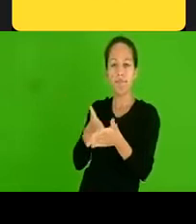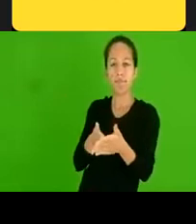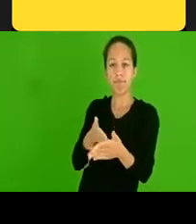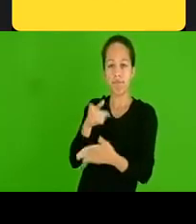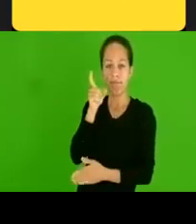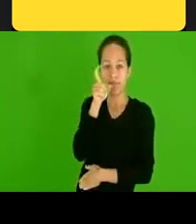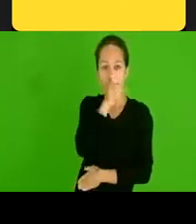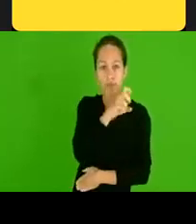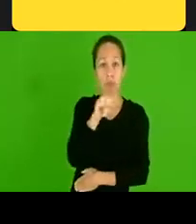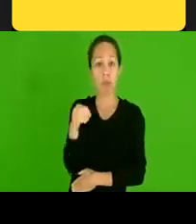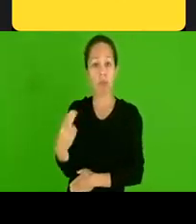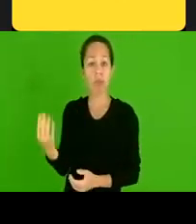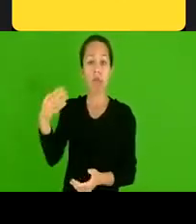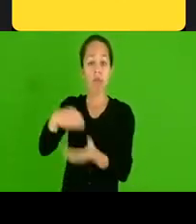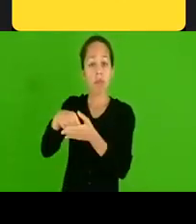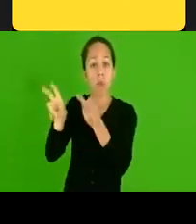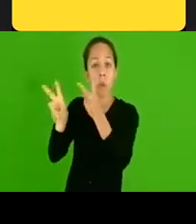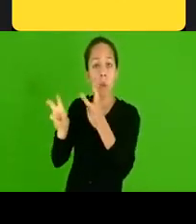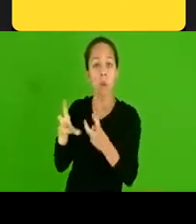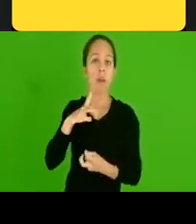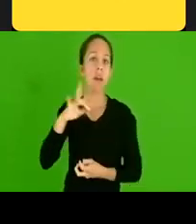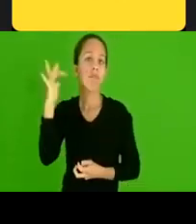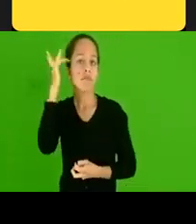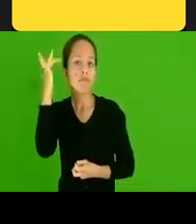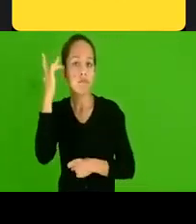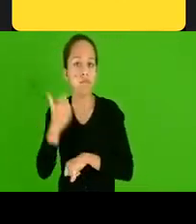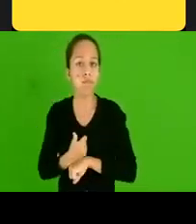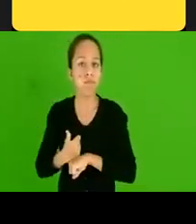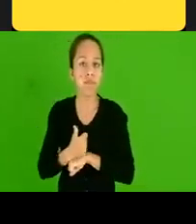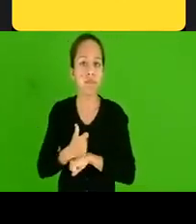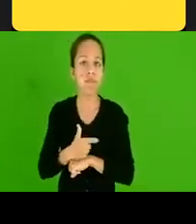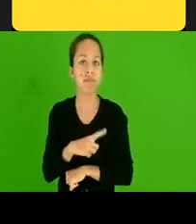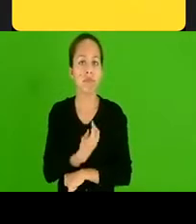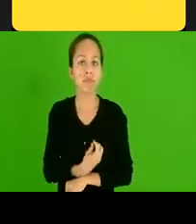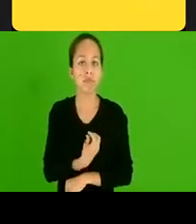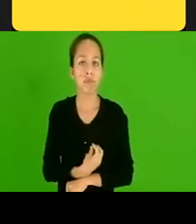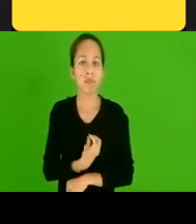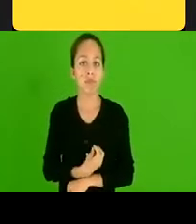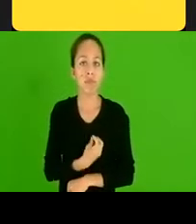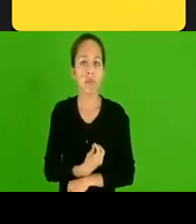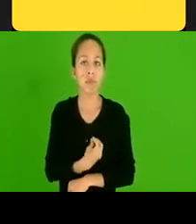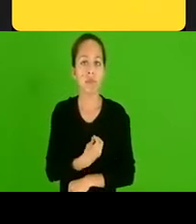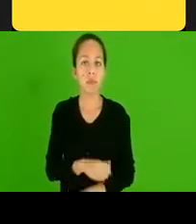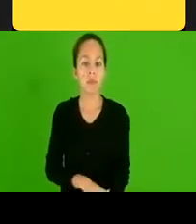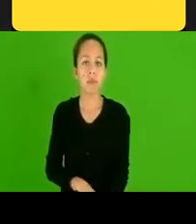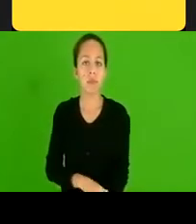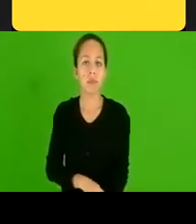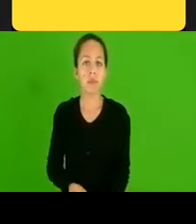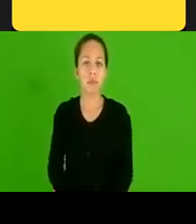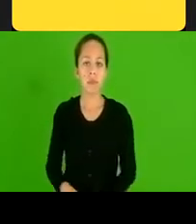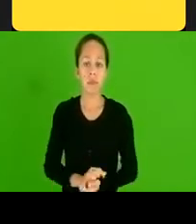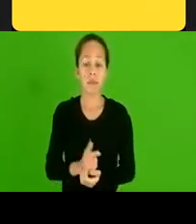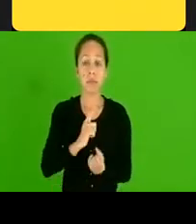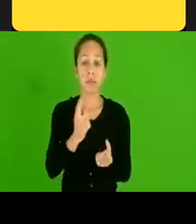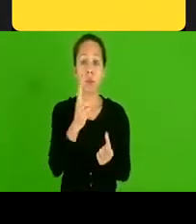extrair deles algumas habilidades. Então, a gente pretende também trabalhar dentro dos alunos. E, por último,